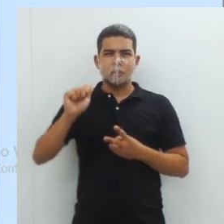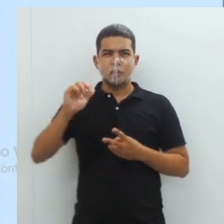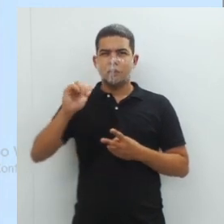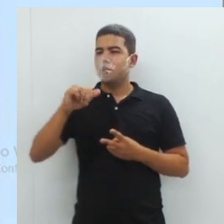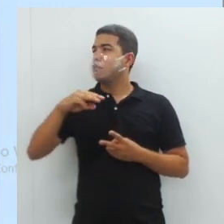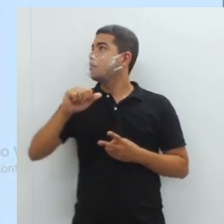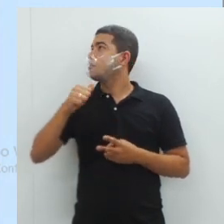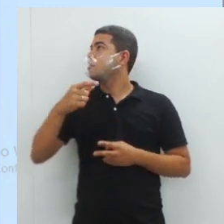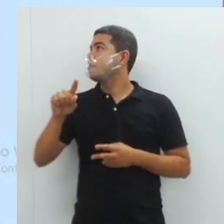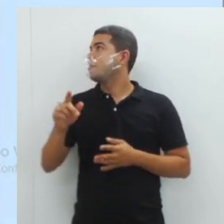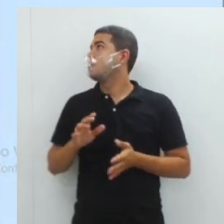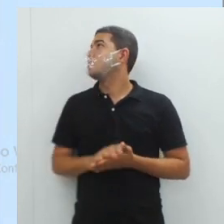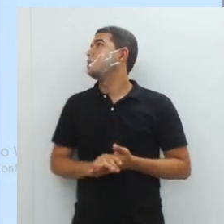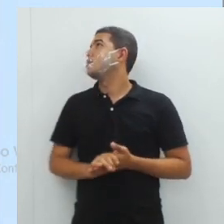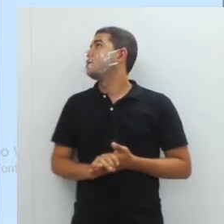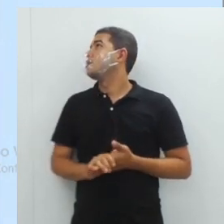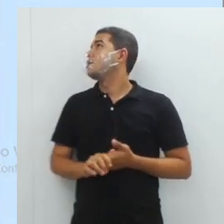pacarrã,